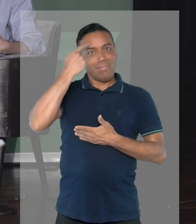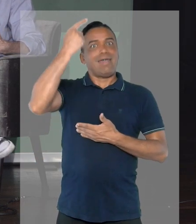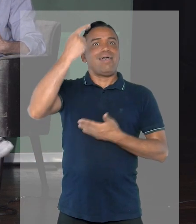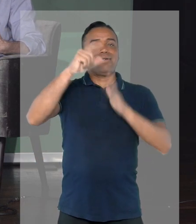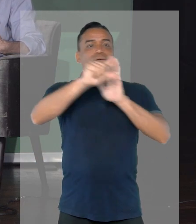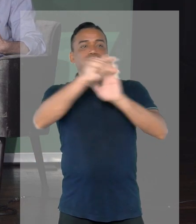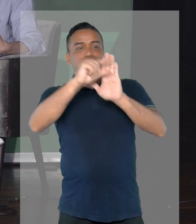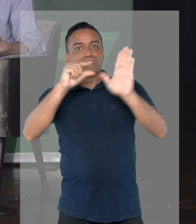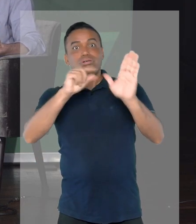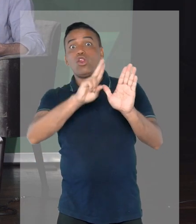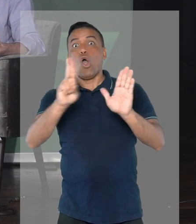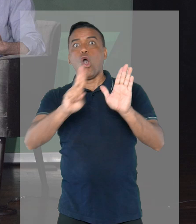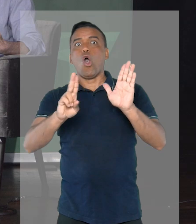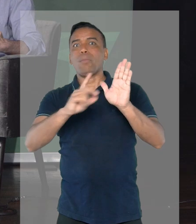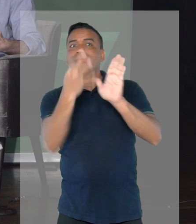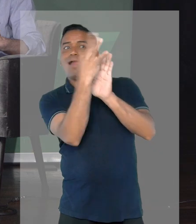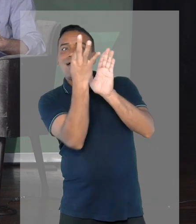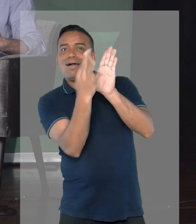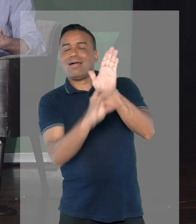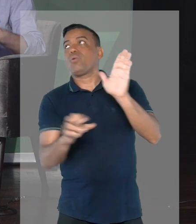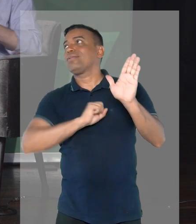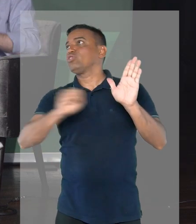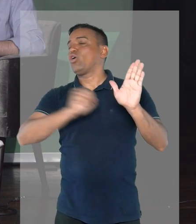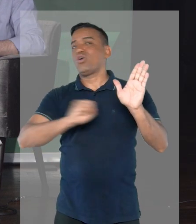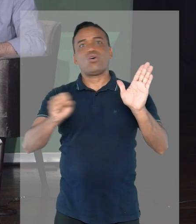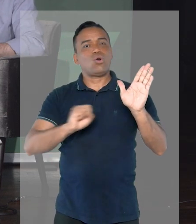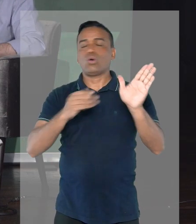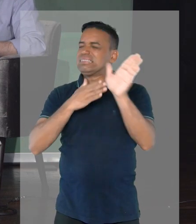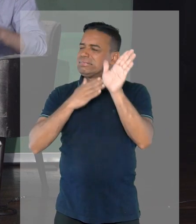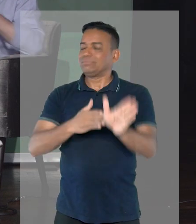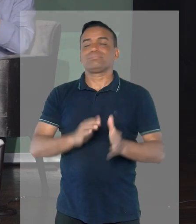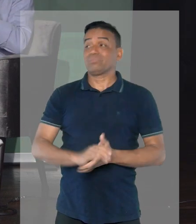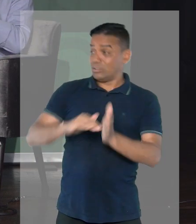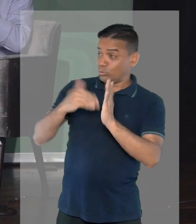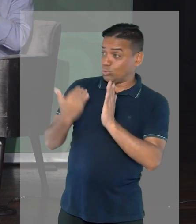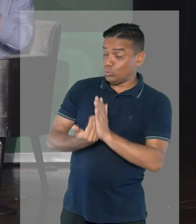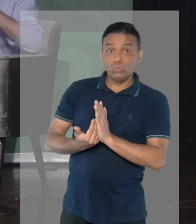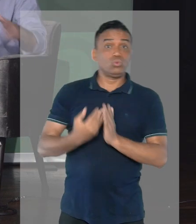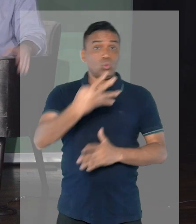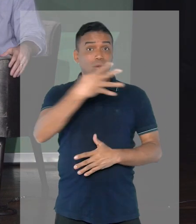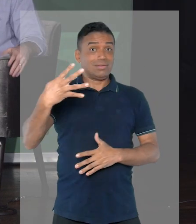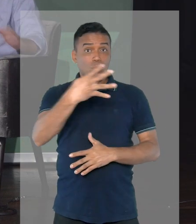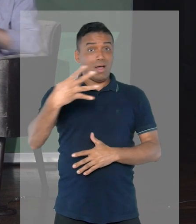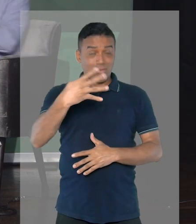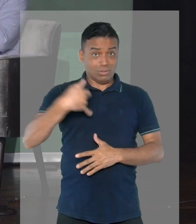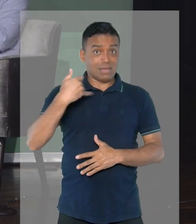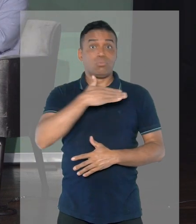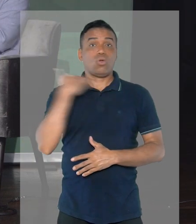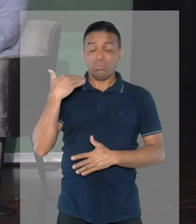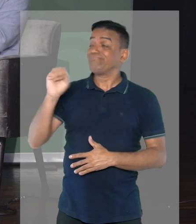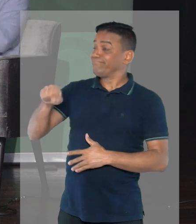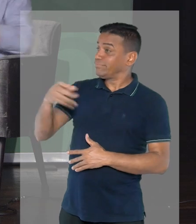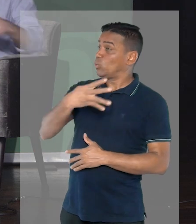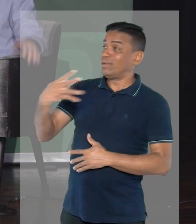a lista, né? E eu adoro lista. Assim, tenho uma obsessão por listas. E é isso tudo, viveu 44 anos, hein? Imagina. 44,